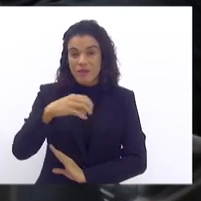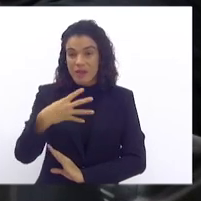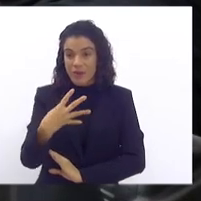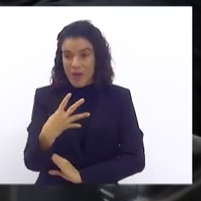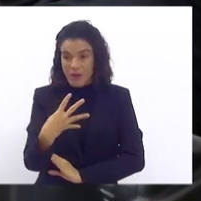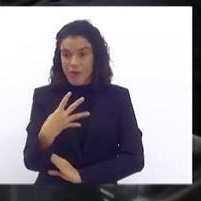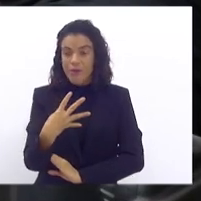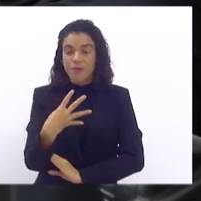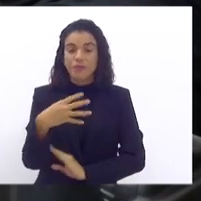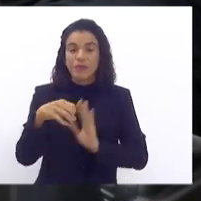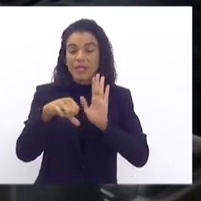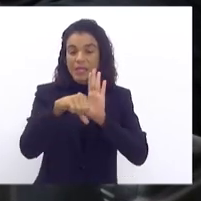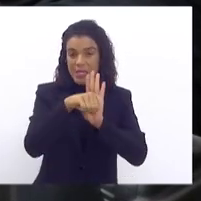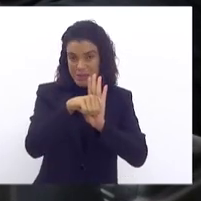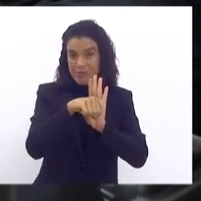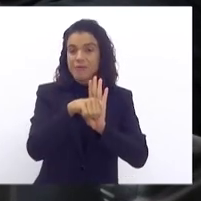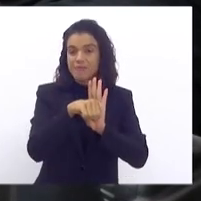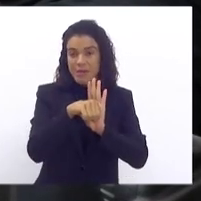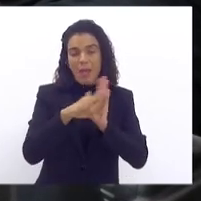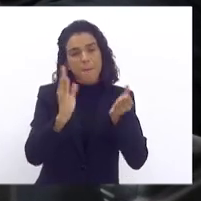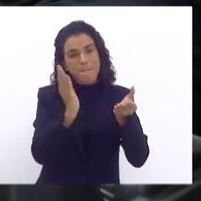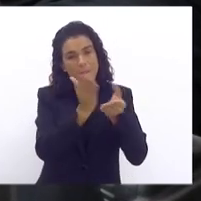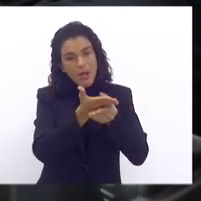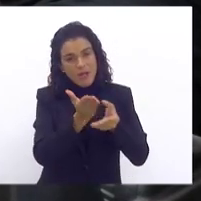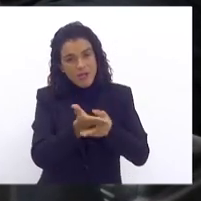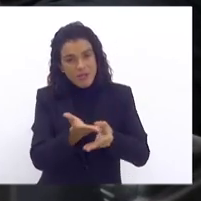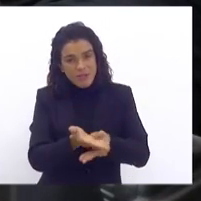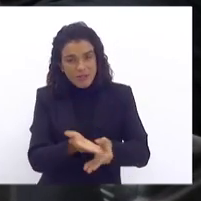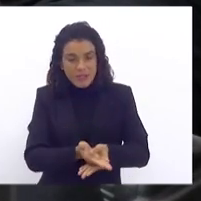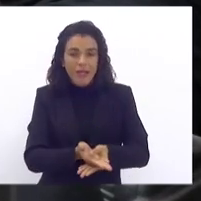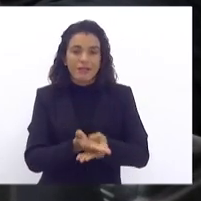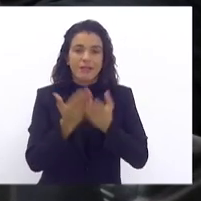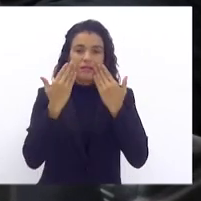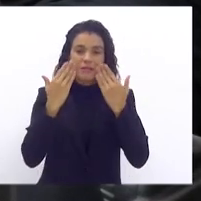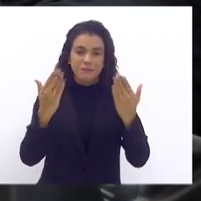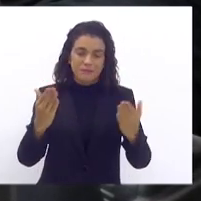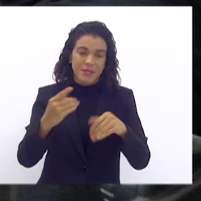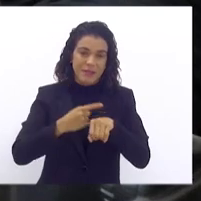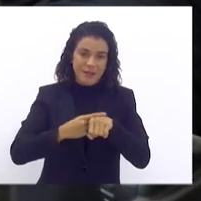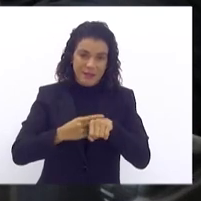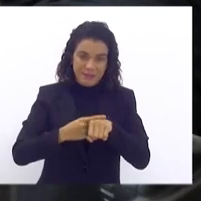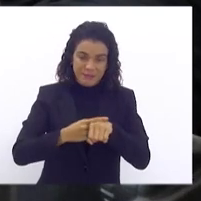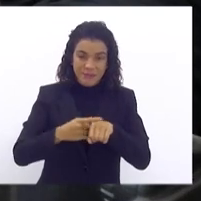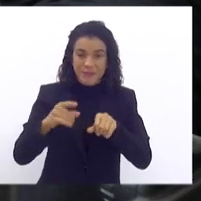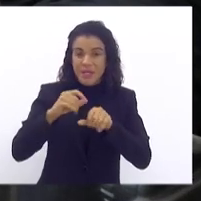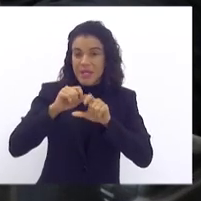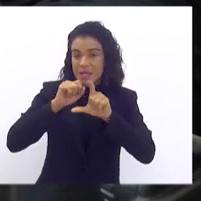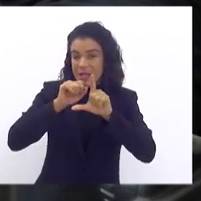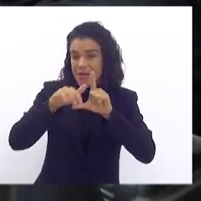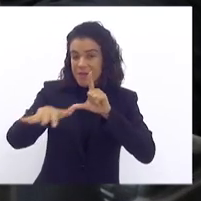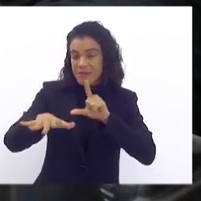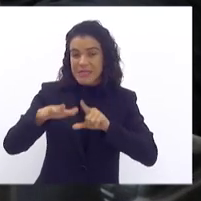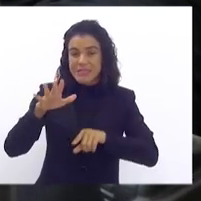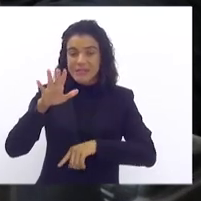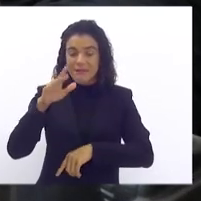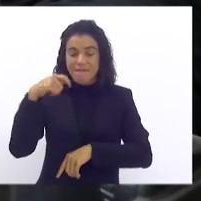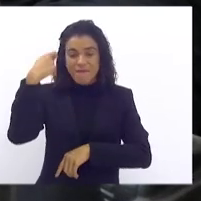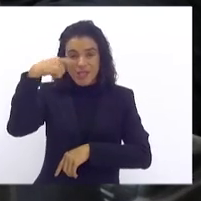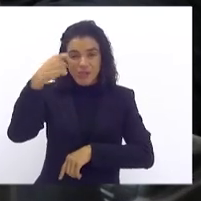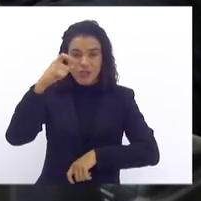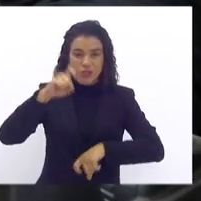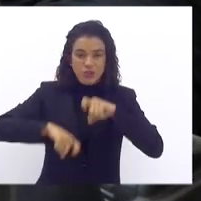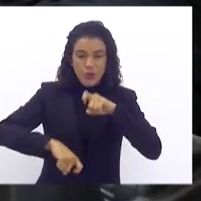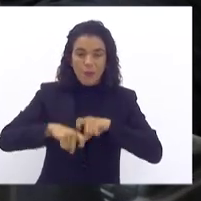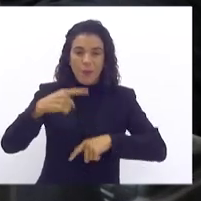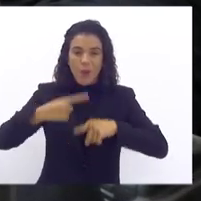494 crimes, quer dizer, são processos de exposição da intimidade sexual, divulgação de cena de estupro, sexo ou